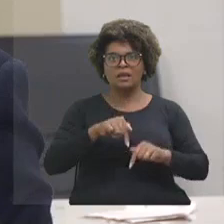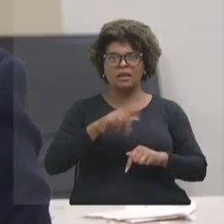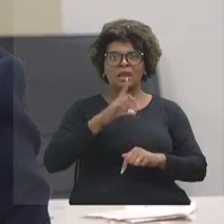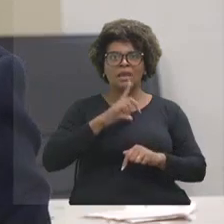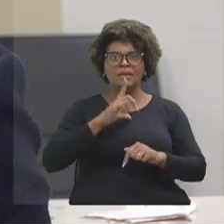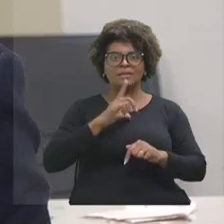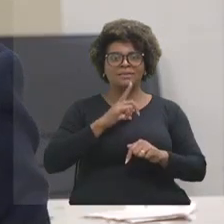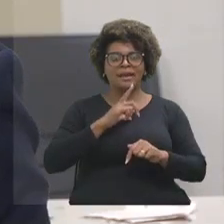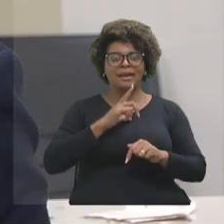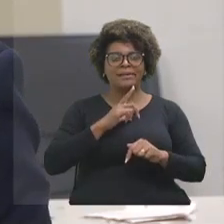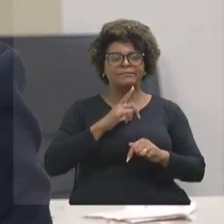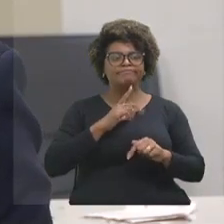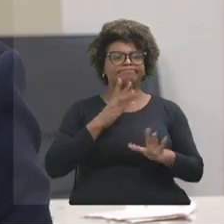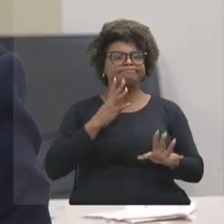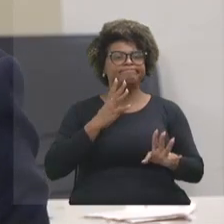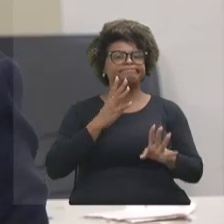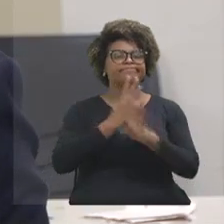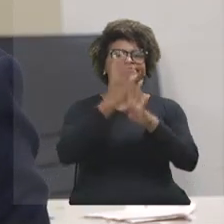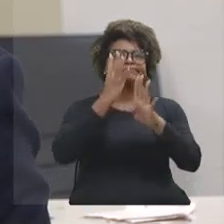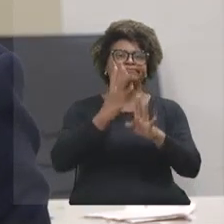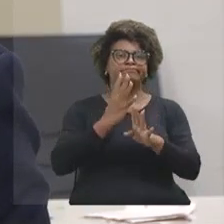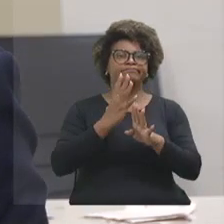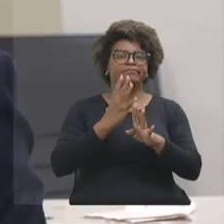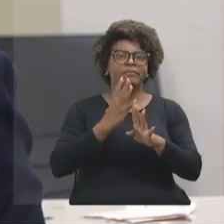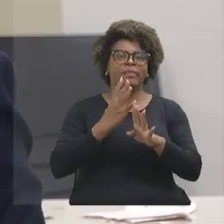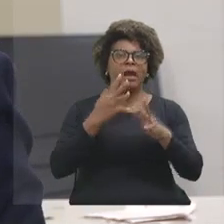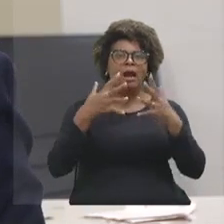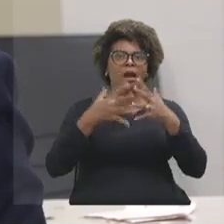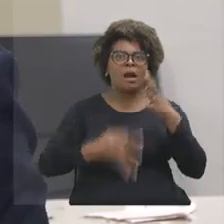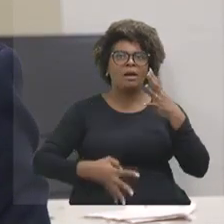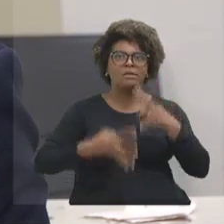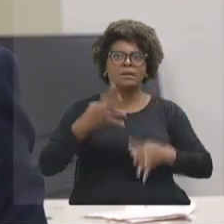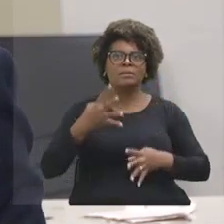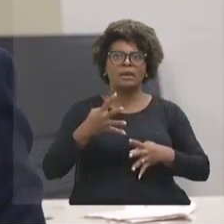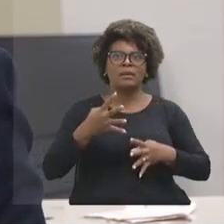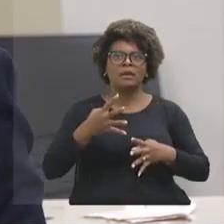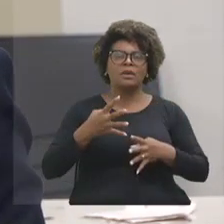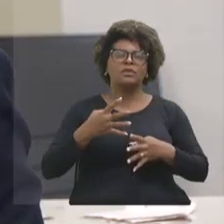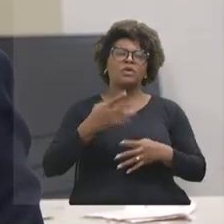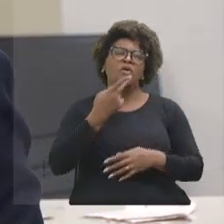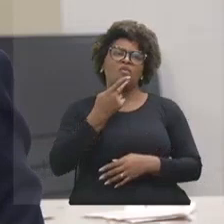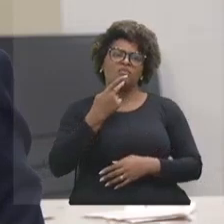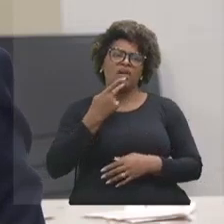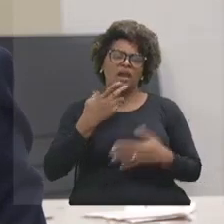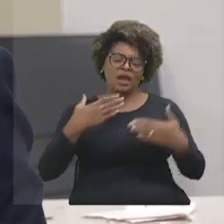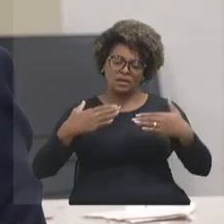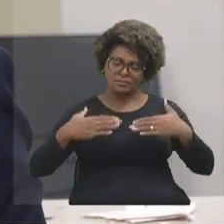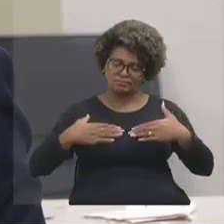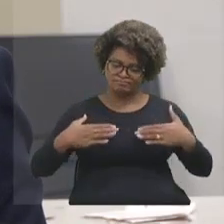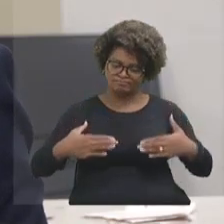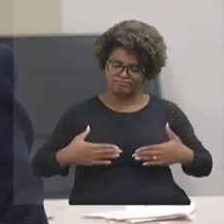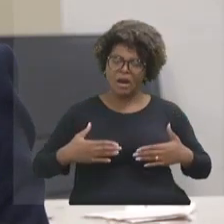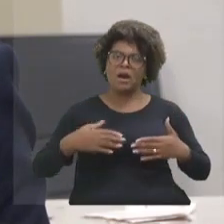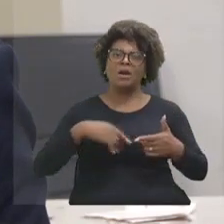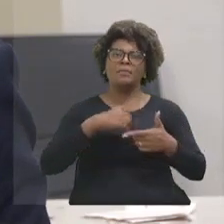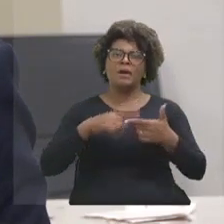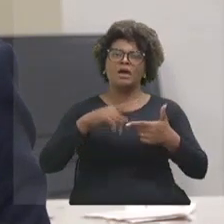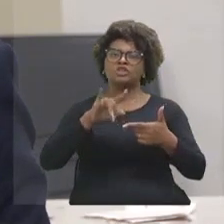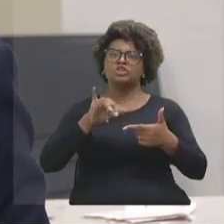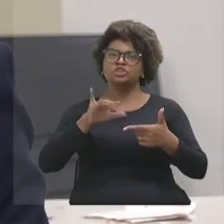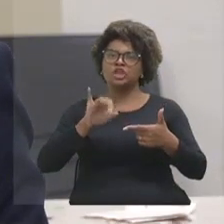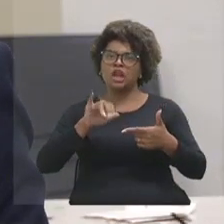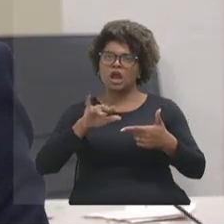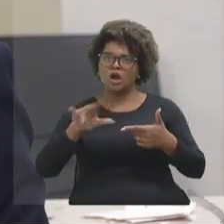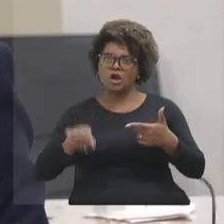caminho e quando eu falei do da corby opsia na mama na palavra tireoide isso vale na citoscopia da bexiga Vale